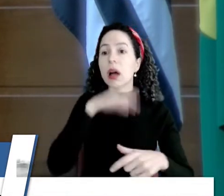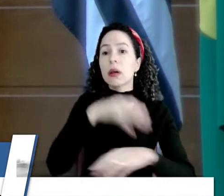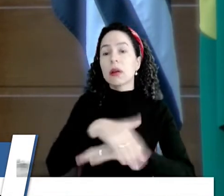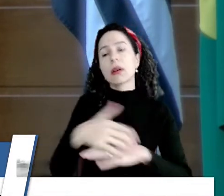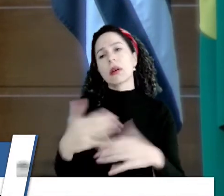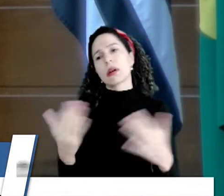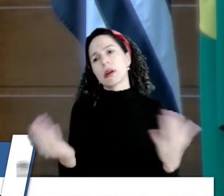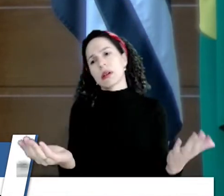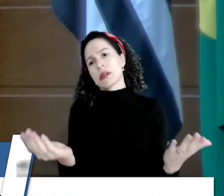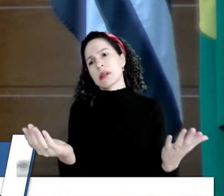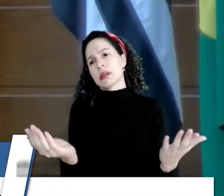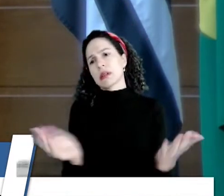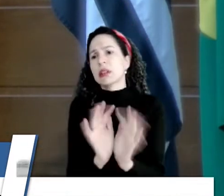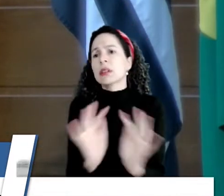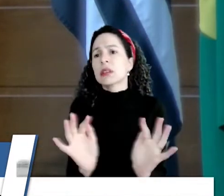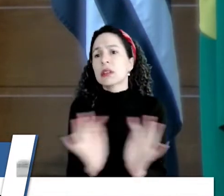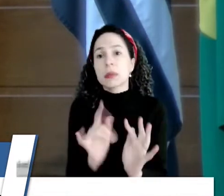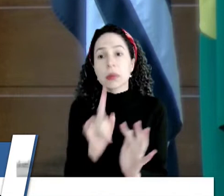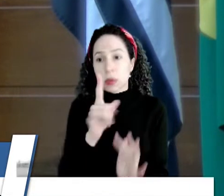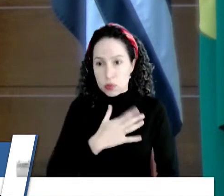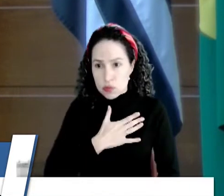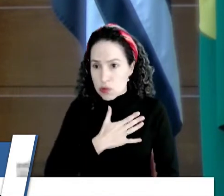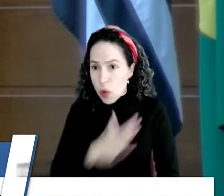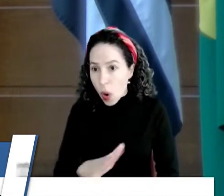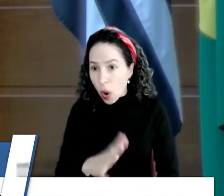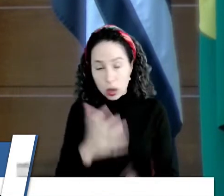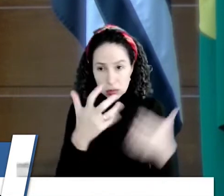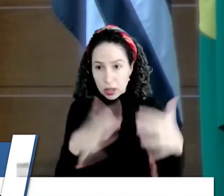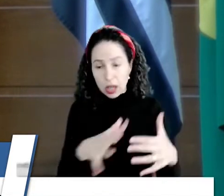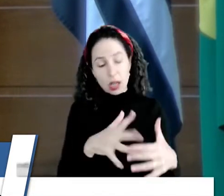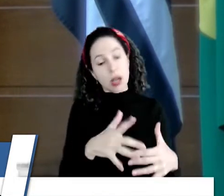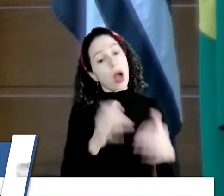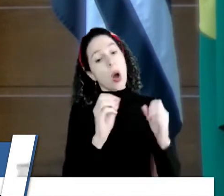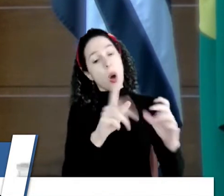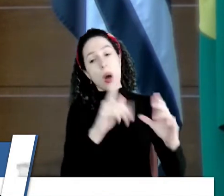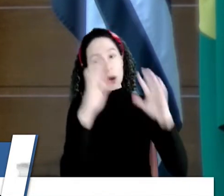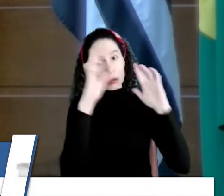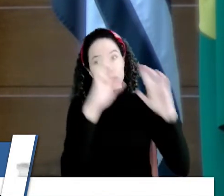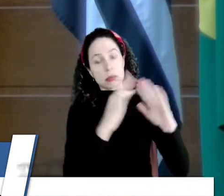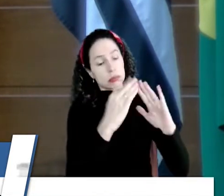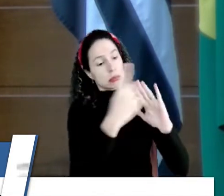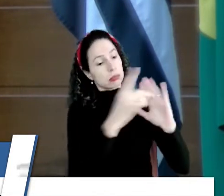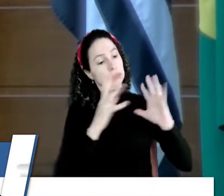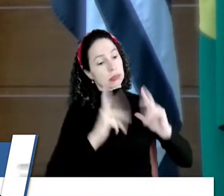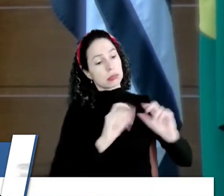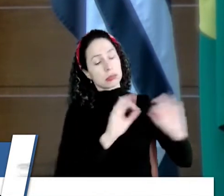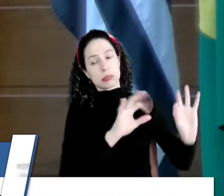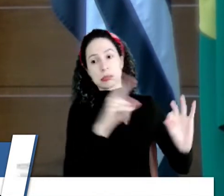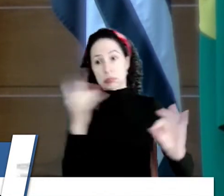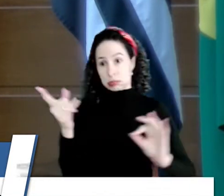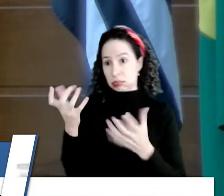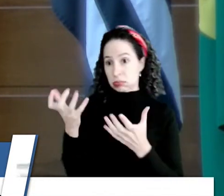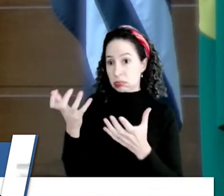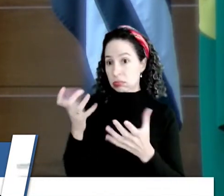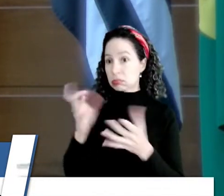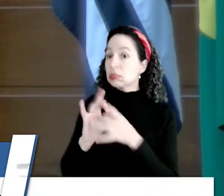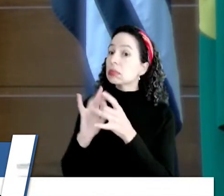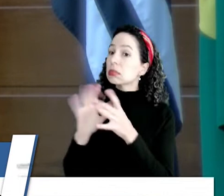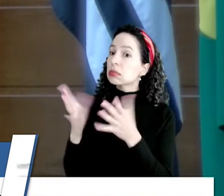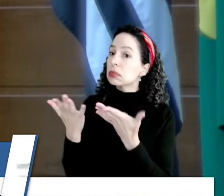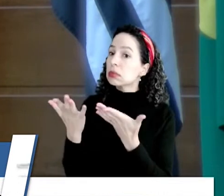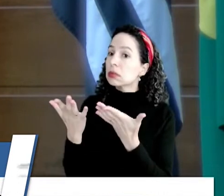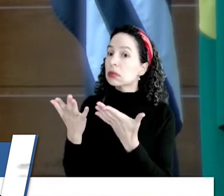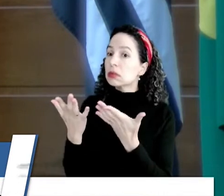quer, não coloque na sua porta. Sabe? Mas não queira que seja proibido as pessoas ajudarem os